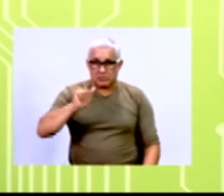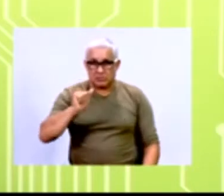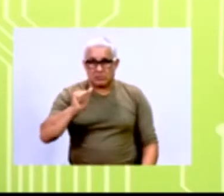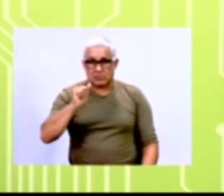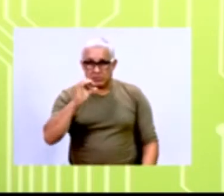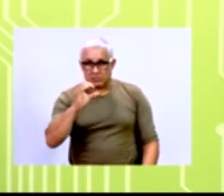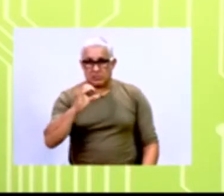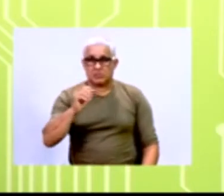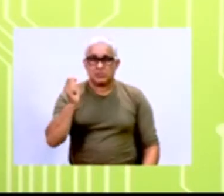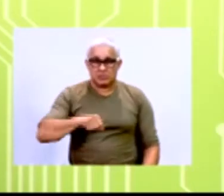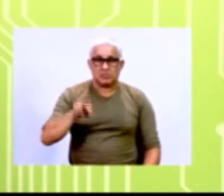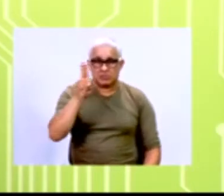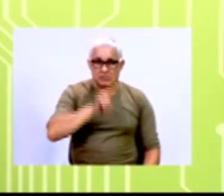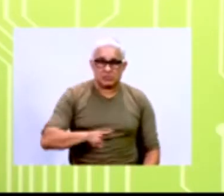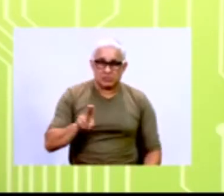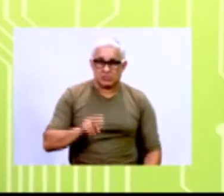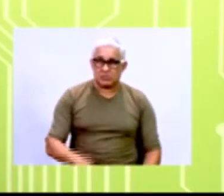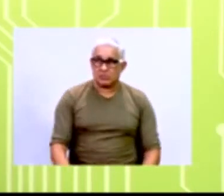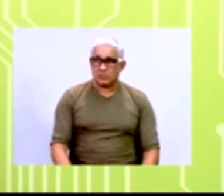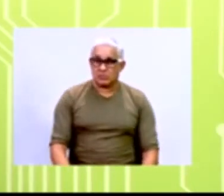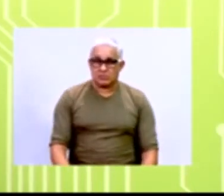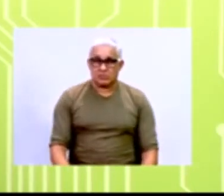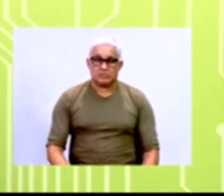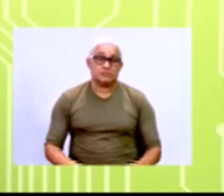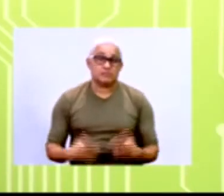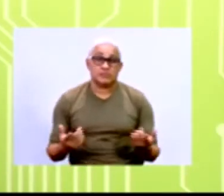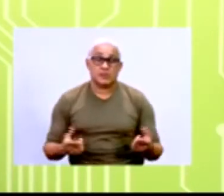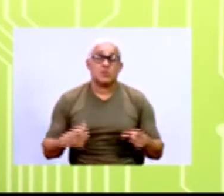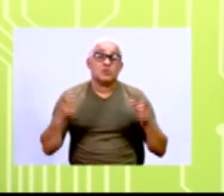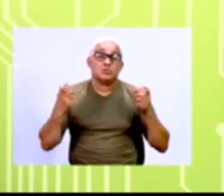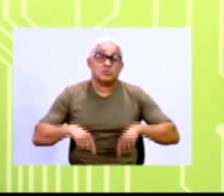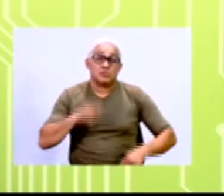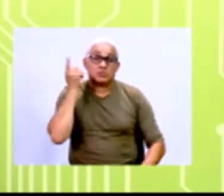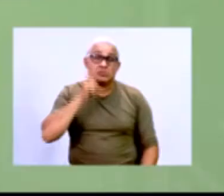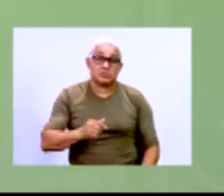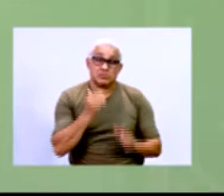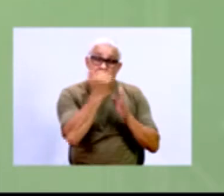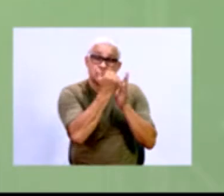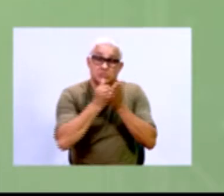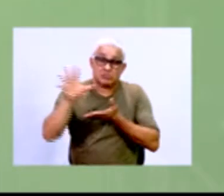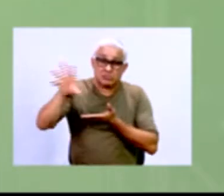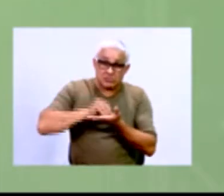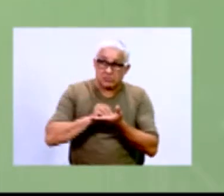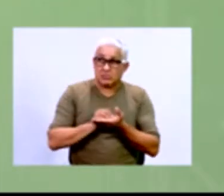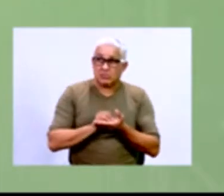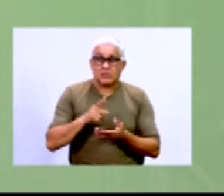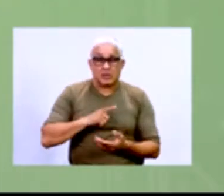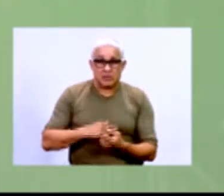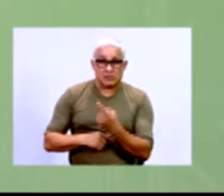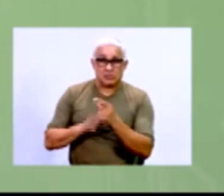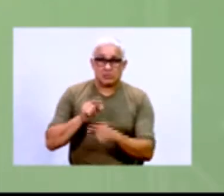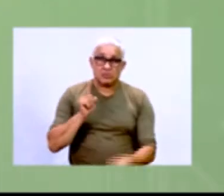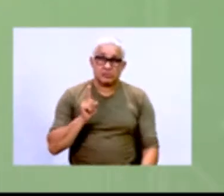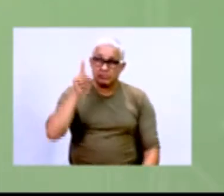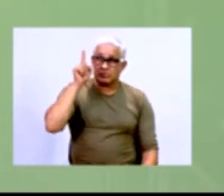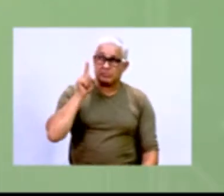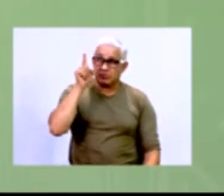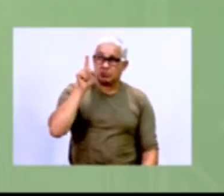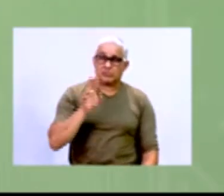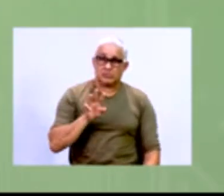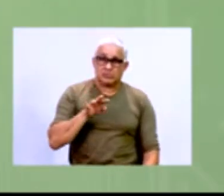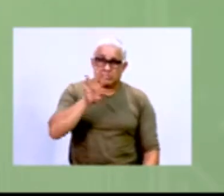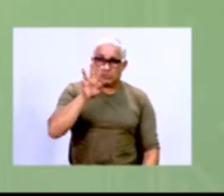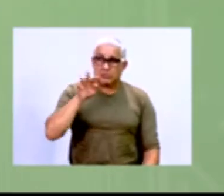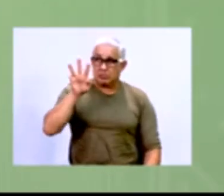o Audacity. Mas, afinal de contas, onde é que eu vou conseguir esse software? Aqui nós temos, eu estou passando para vocês, olha,